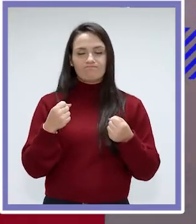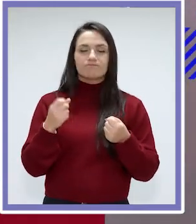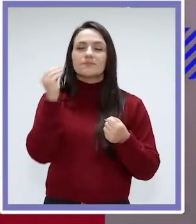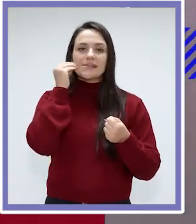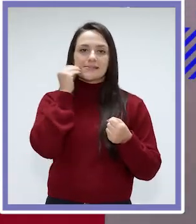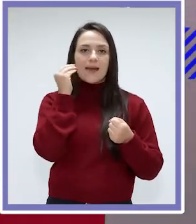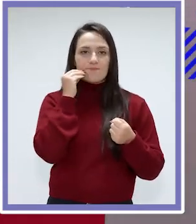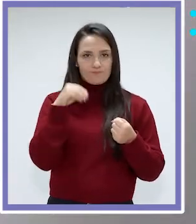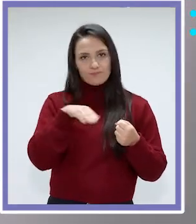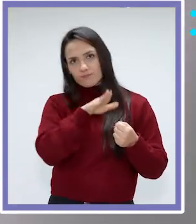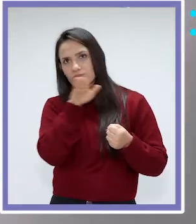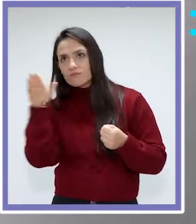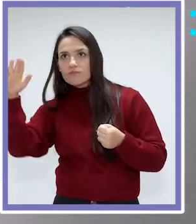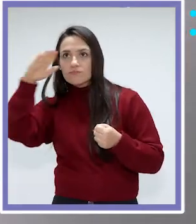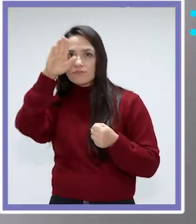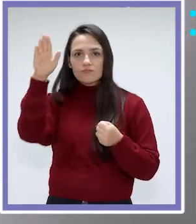com